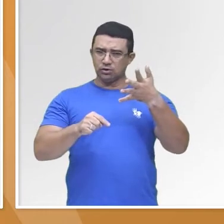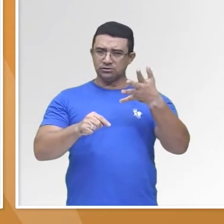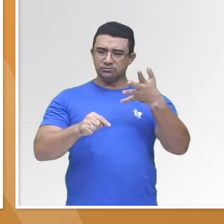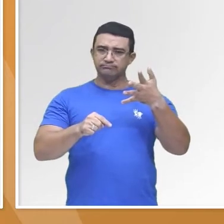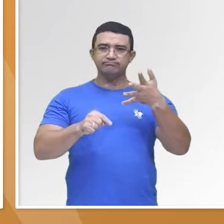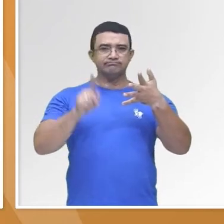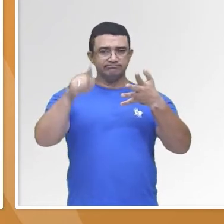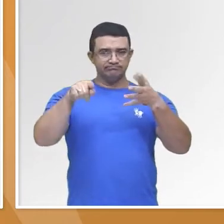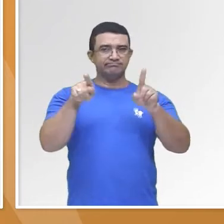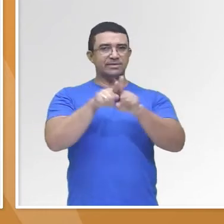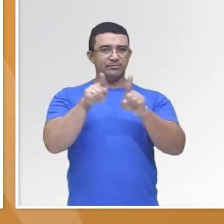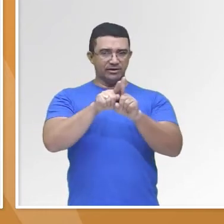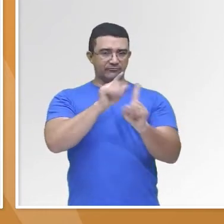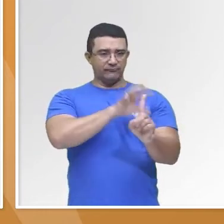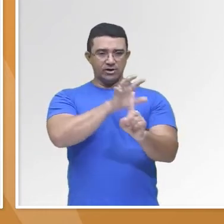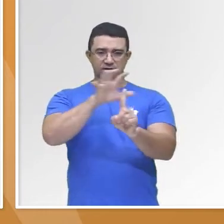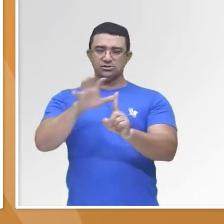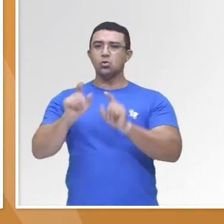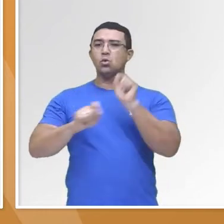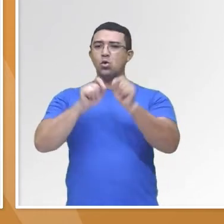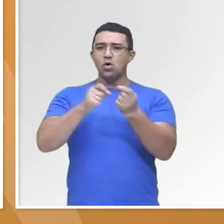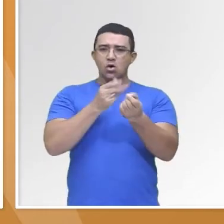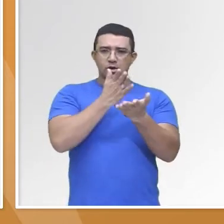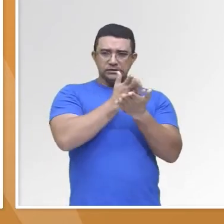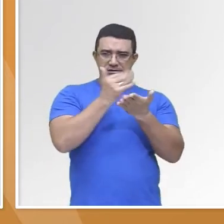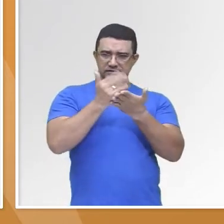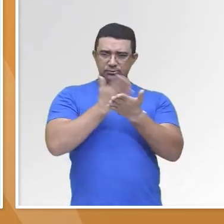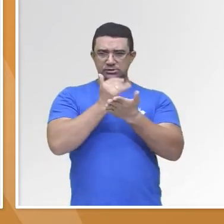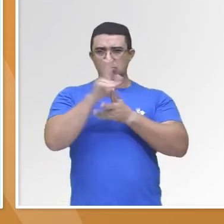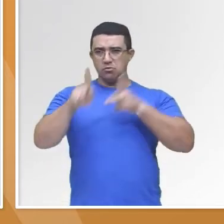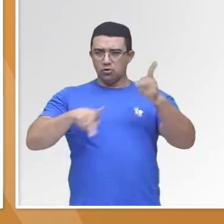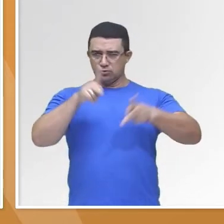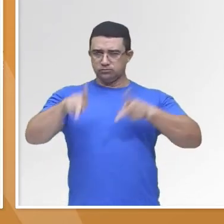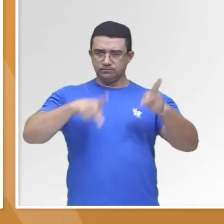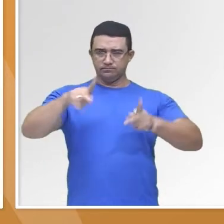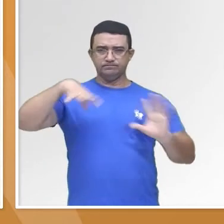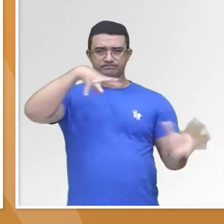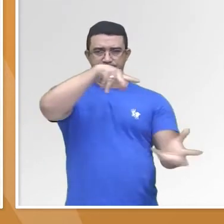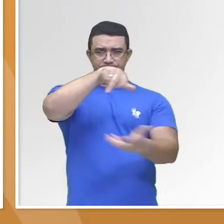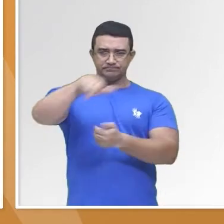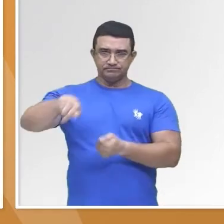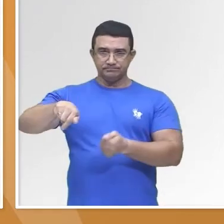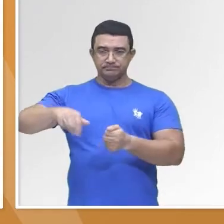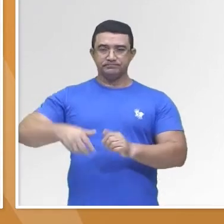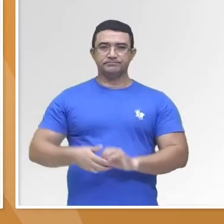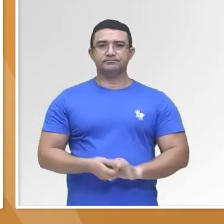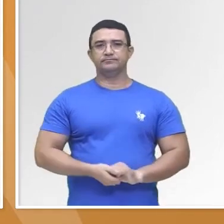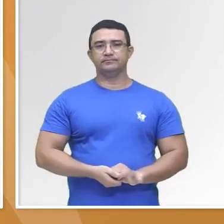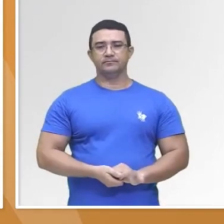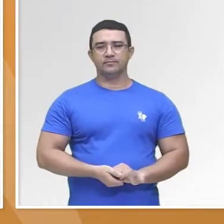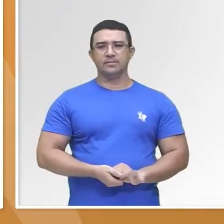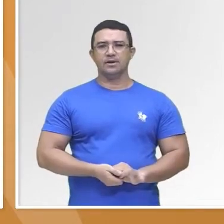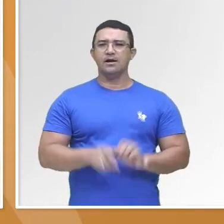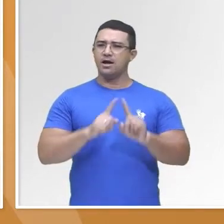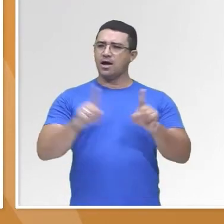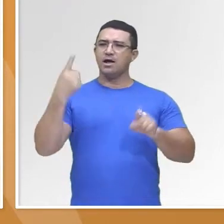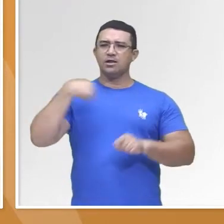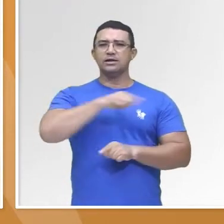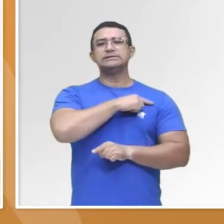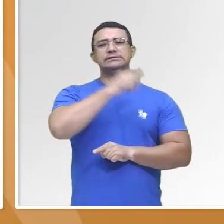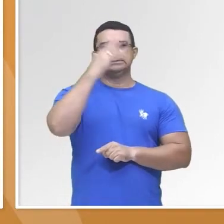da distribuição populacional no mundo, tá? Mas como a gente sabe, né, de tudo isso,